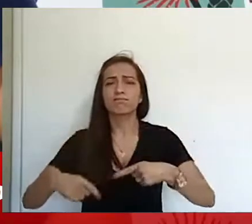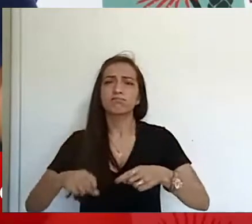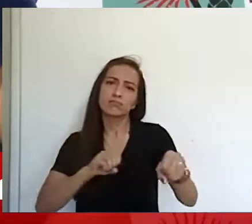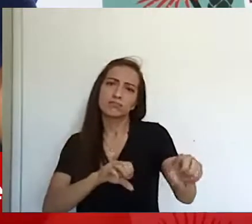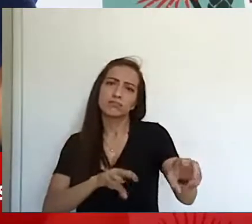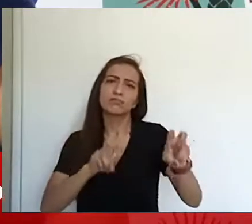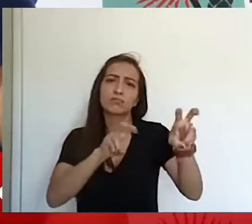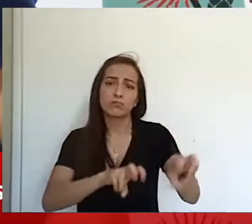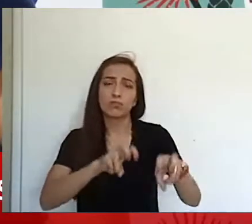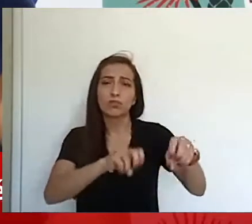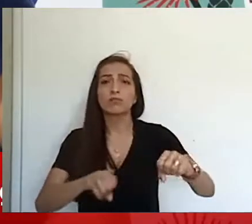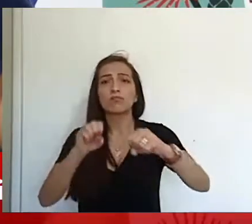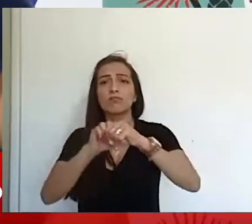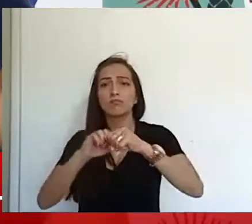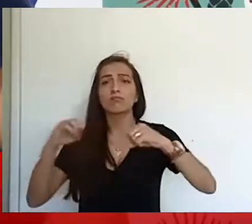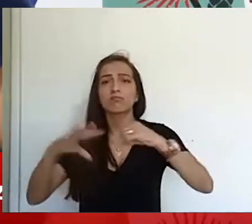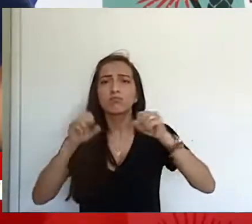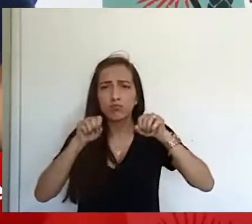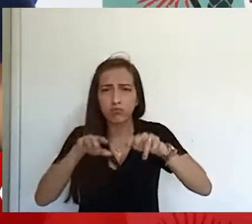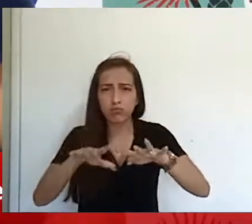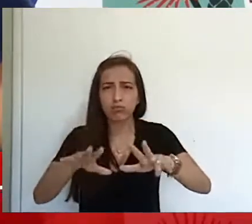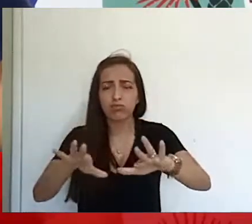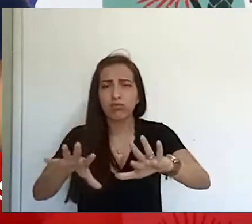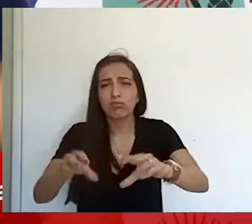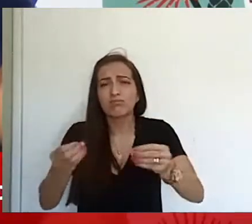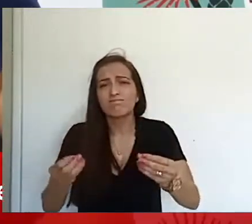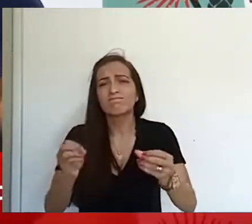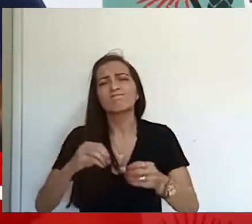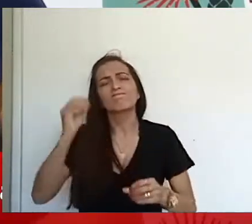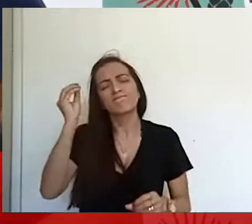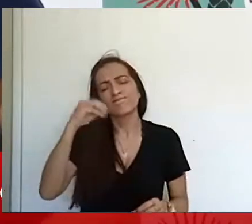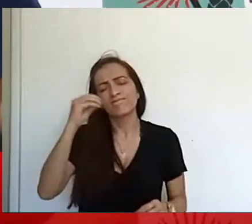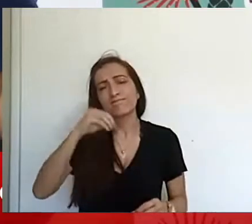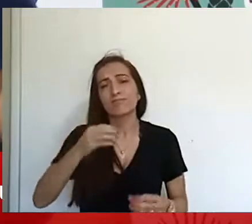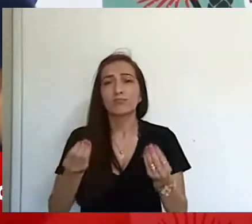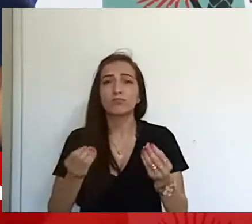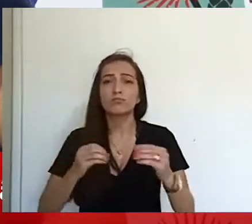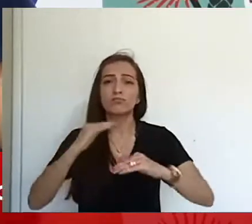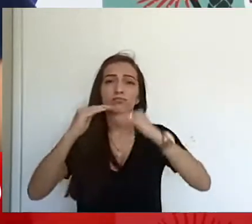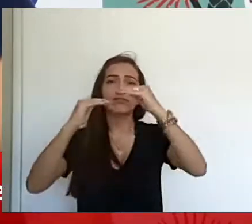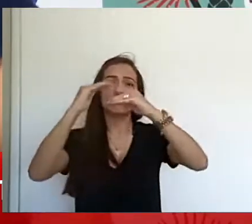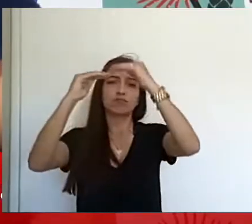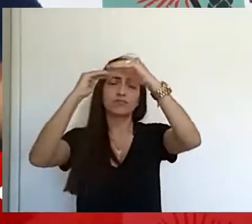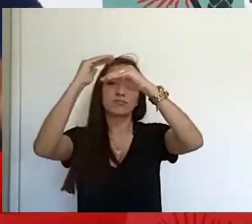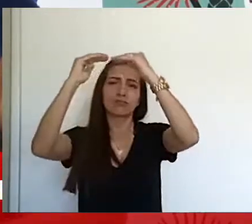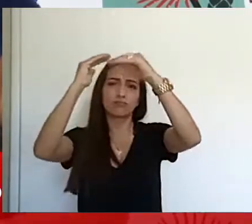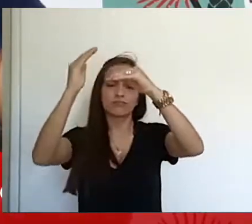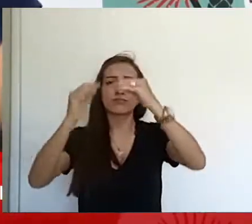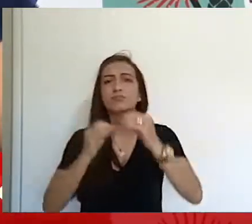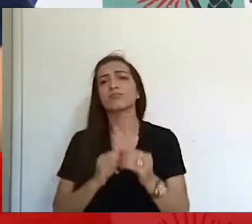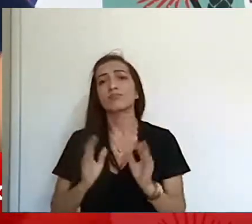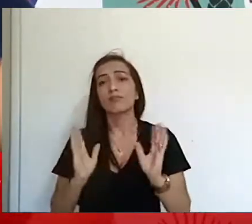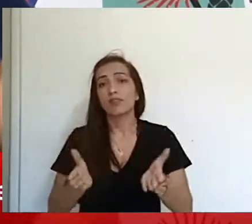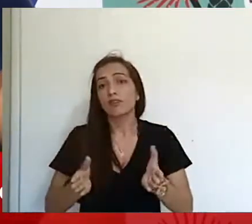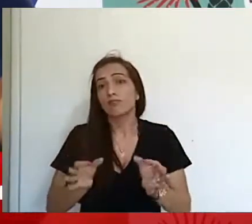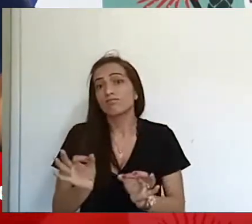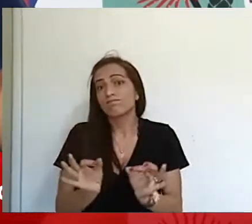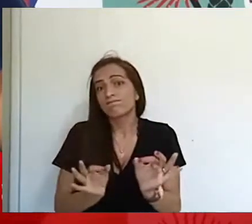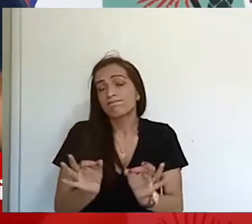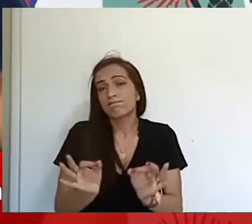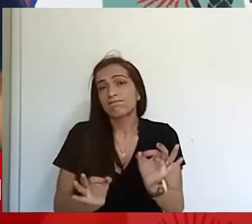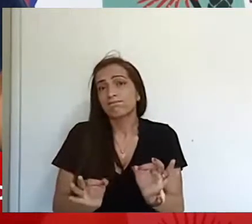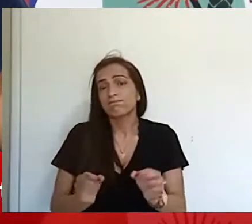pandemia, essa pauta ficou mais frágil? Como é que os movimentos estão se articulando nesse momento para entrar em defesa desse